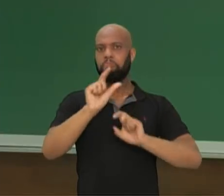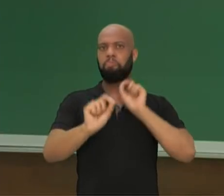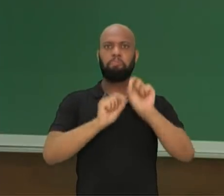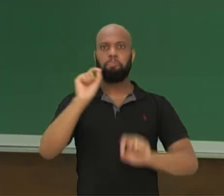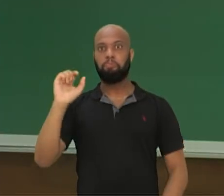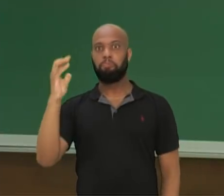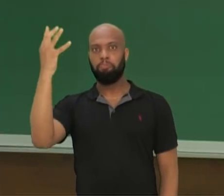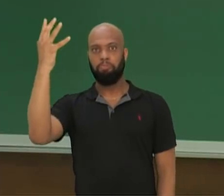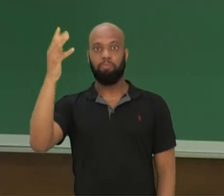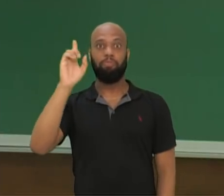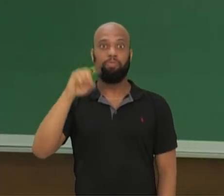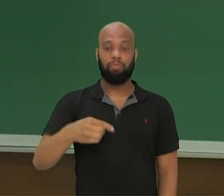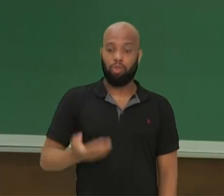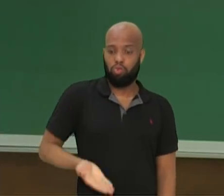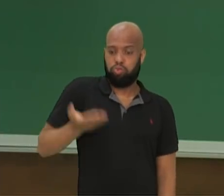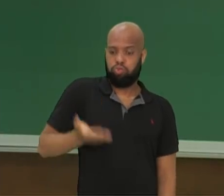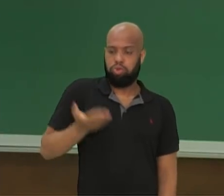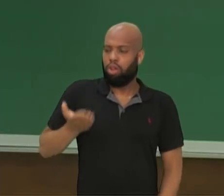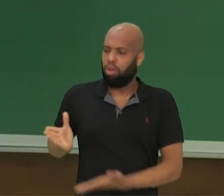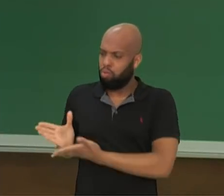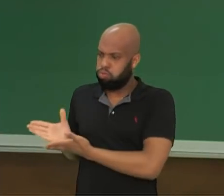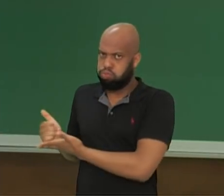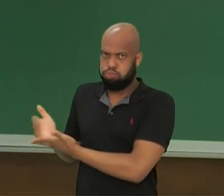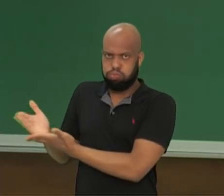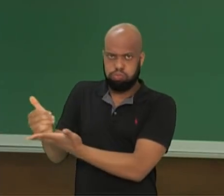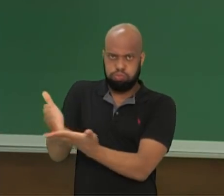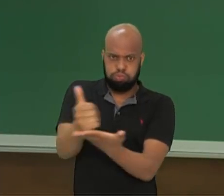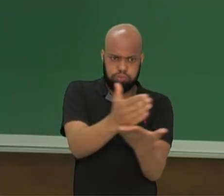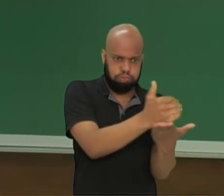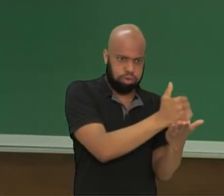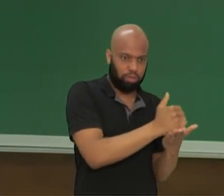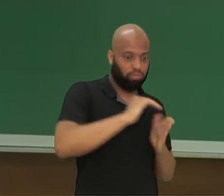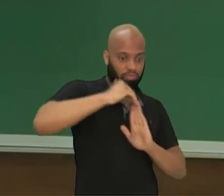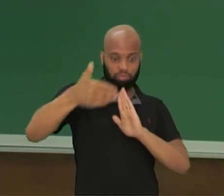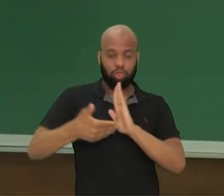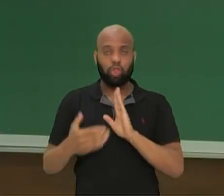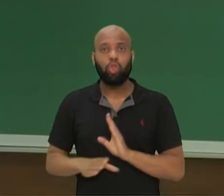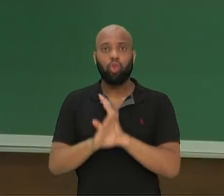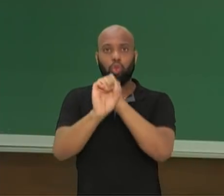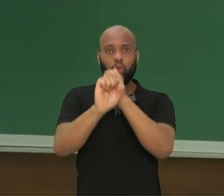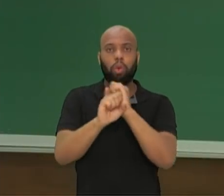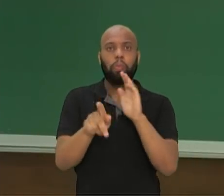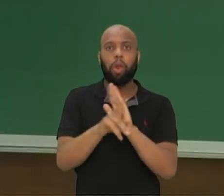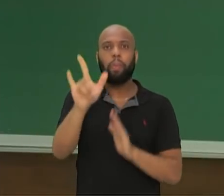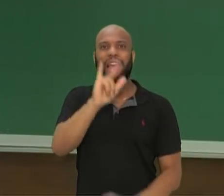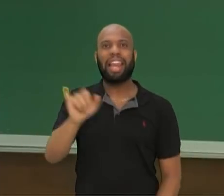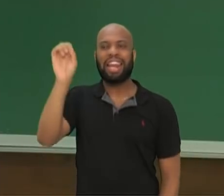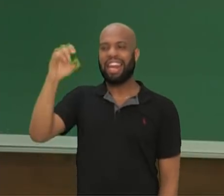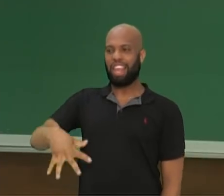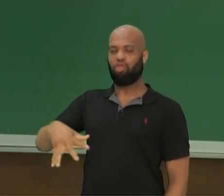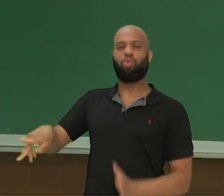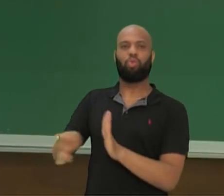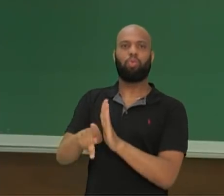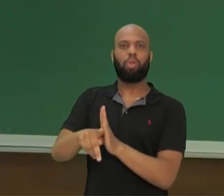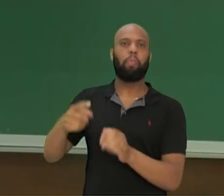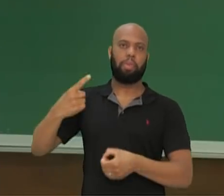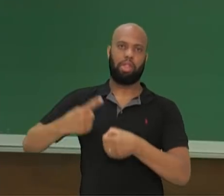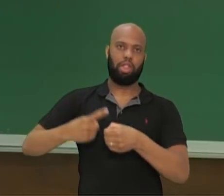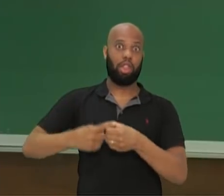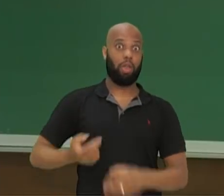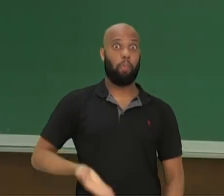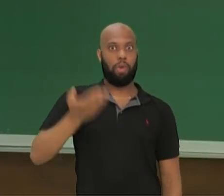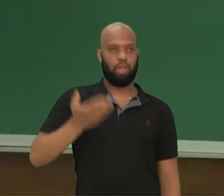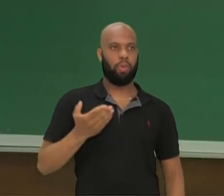né? É o aumento na quantidade total de lixo na cidade, ok?